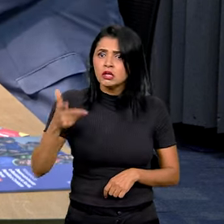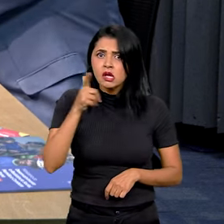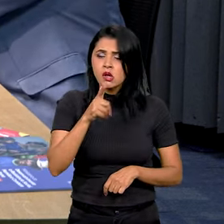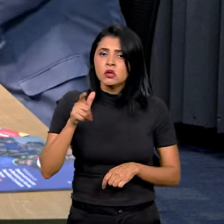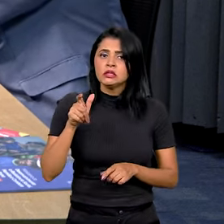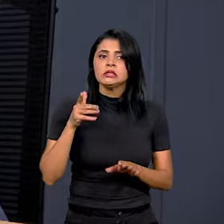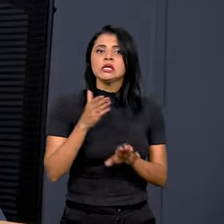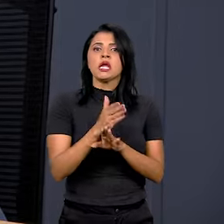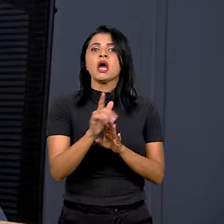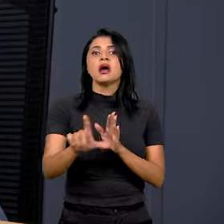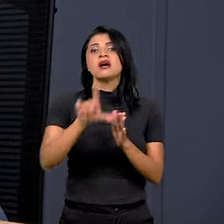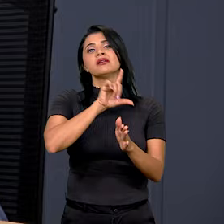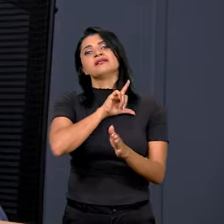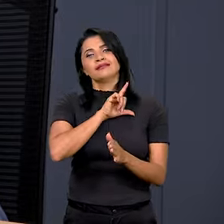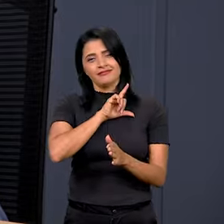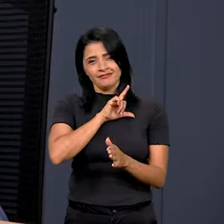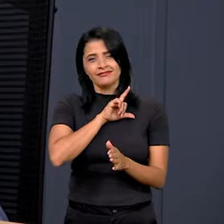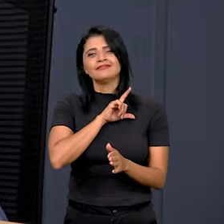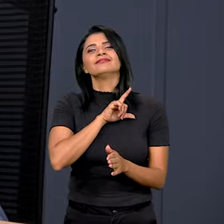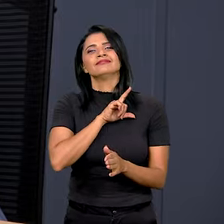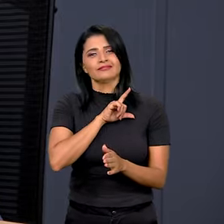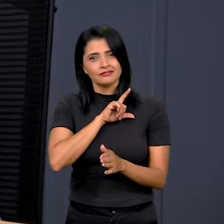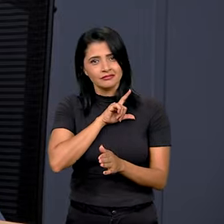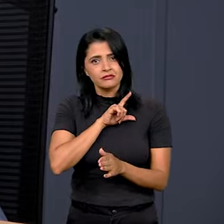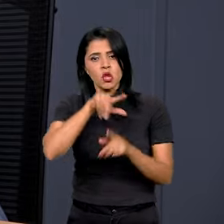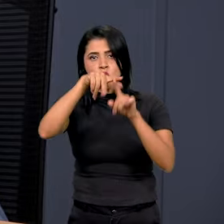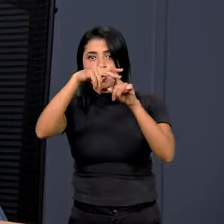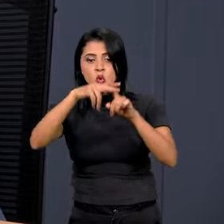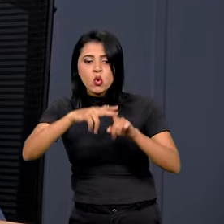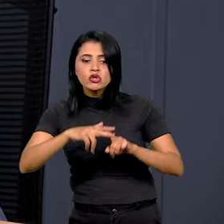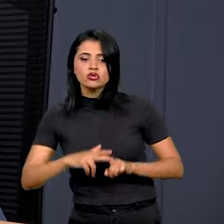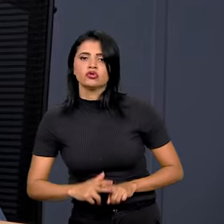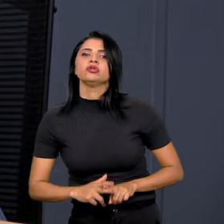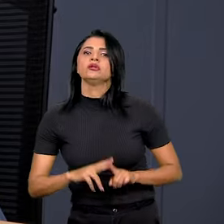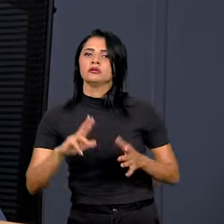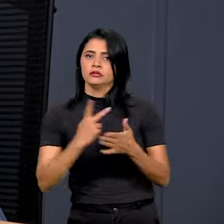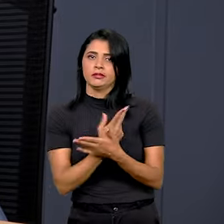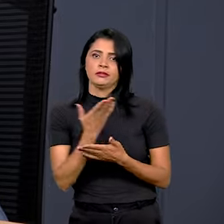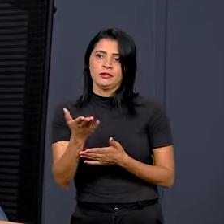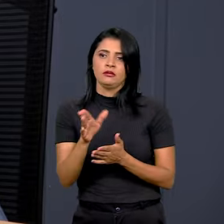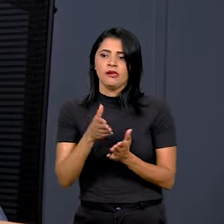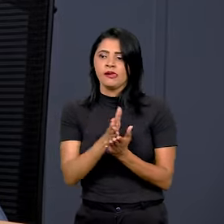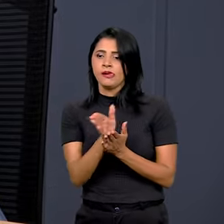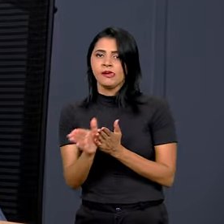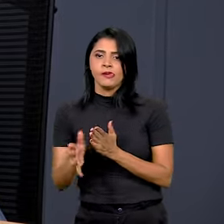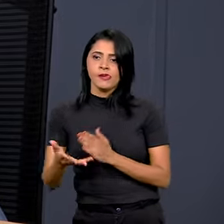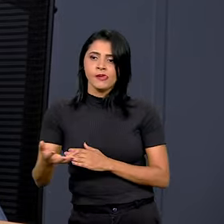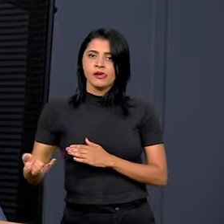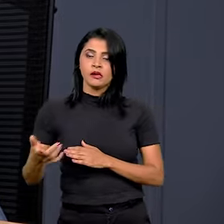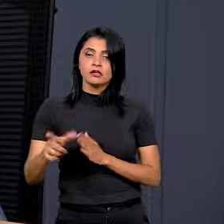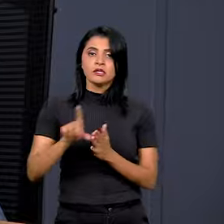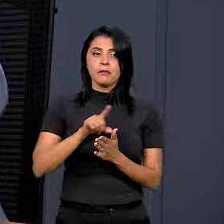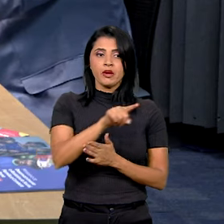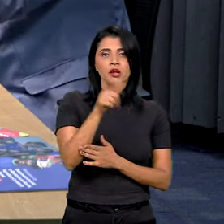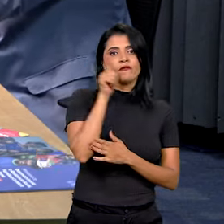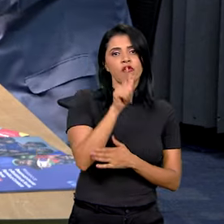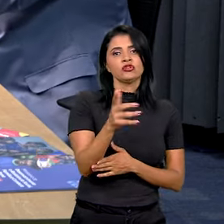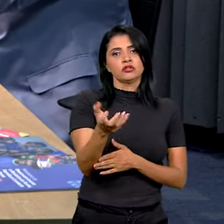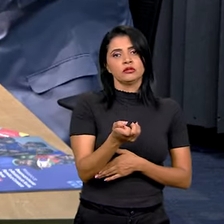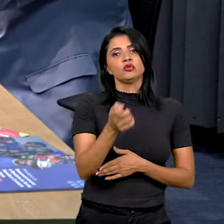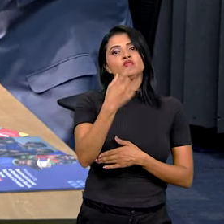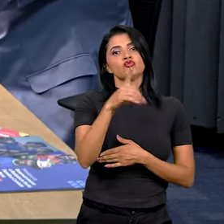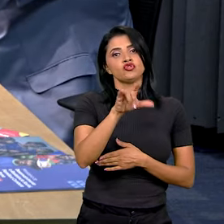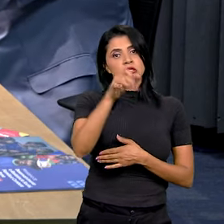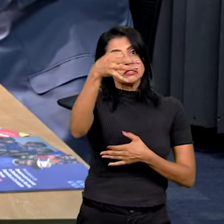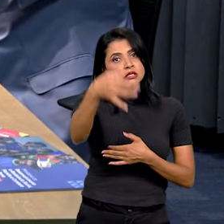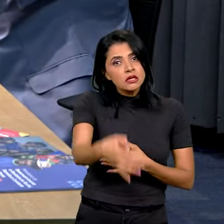conseguir chegar nela antes né ou seja e retificar o que está acontecendo ali né de uma forma anterior para que ele possa receber o